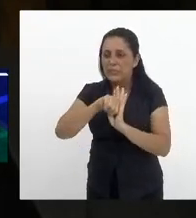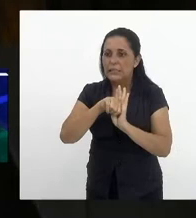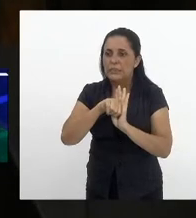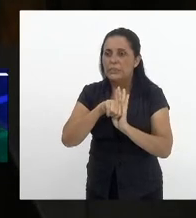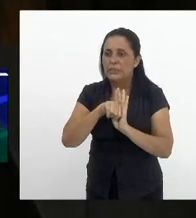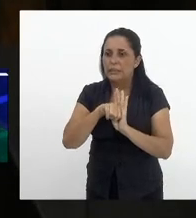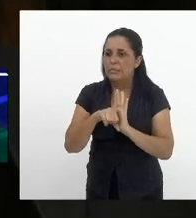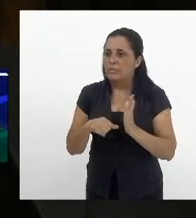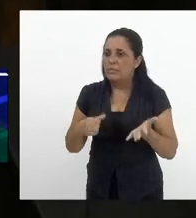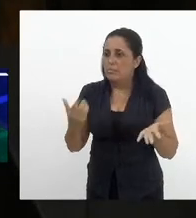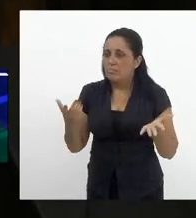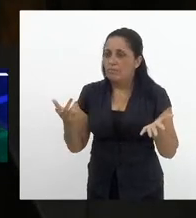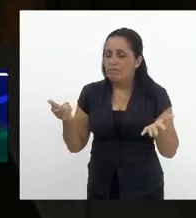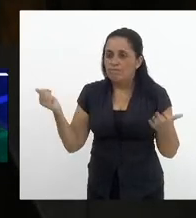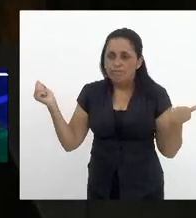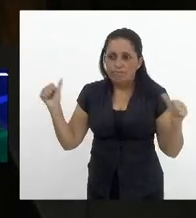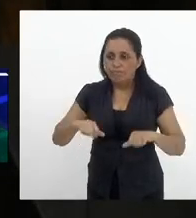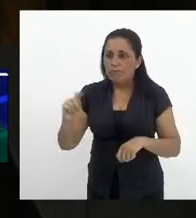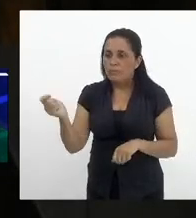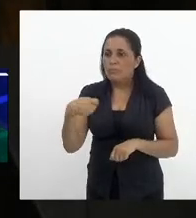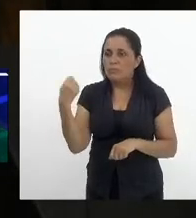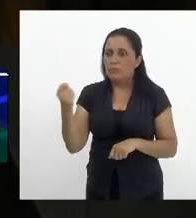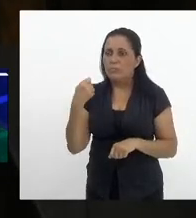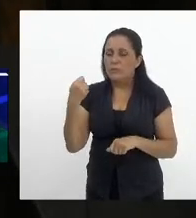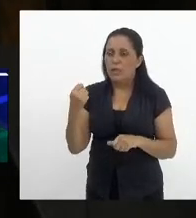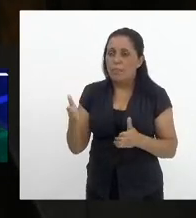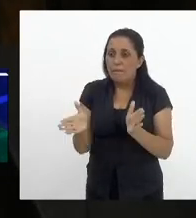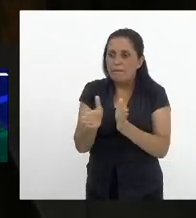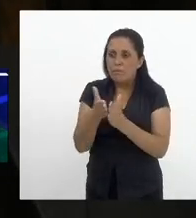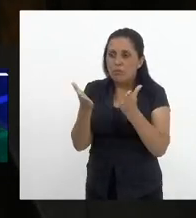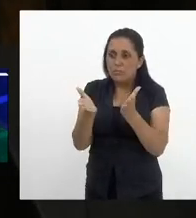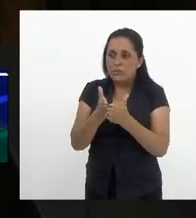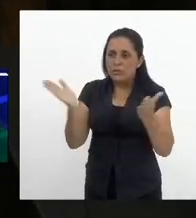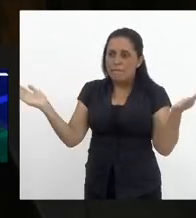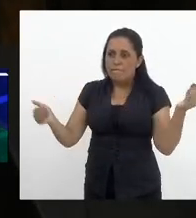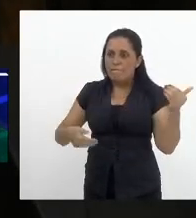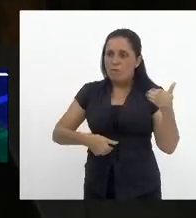sem precedentes, onde a miséria e a fome